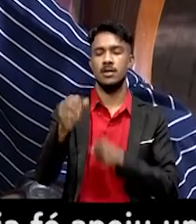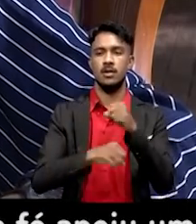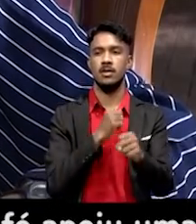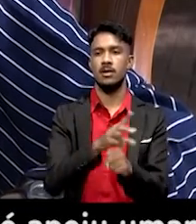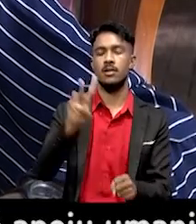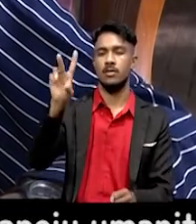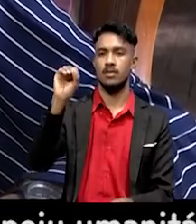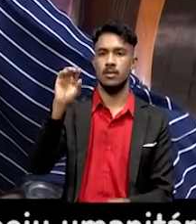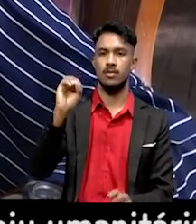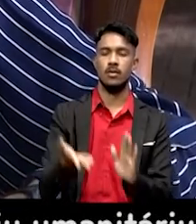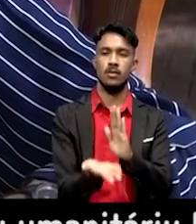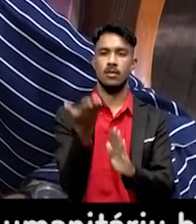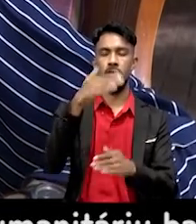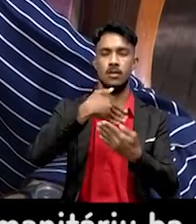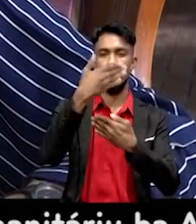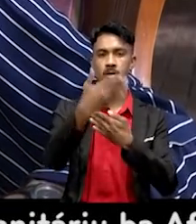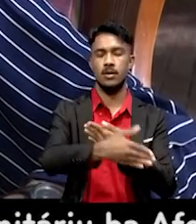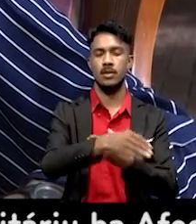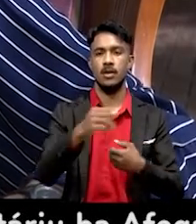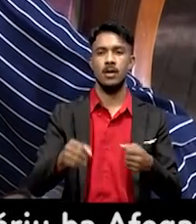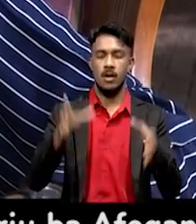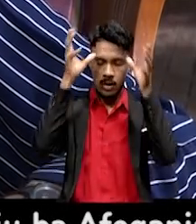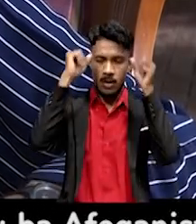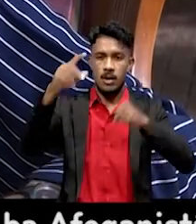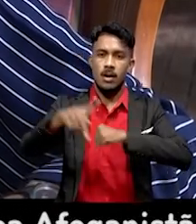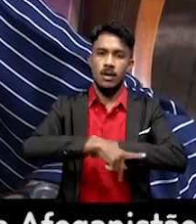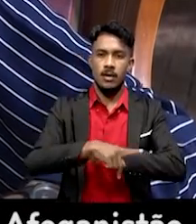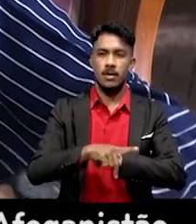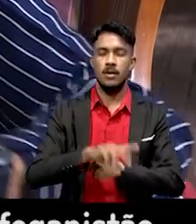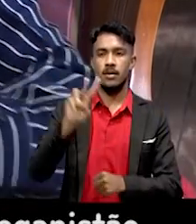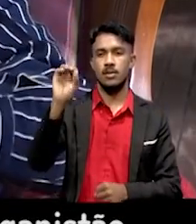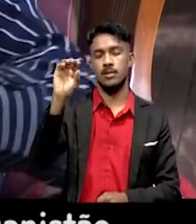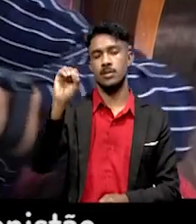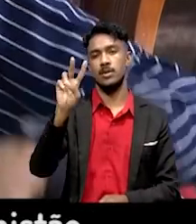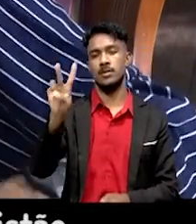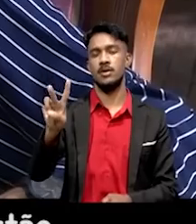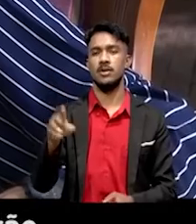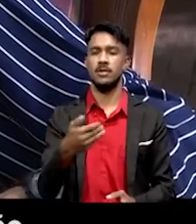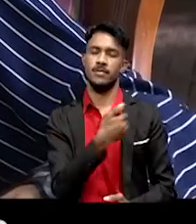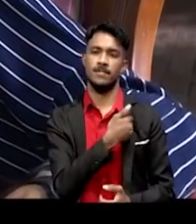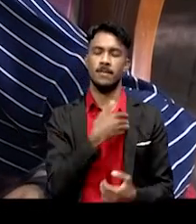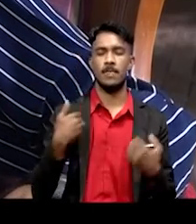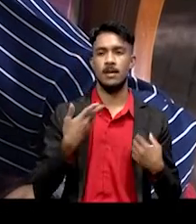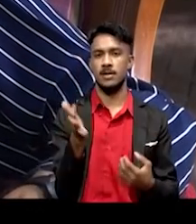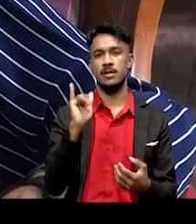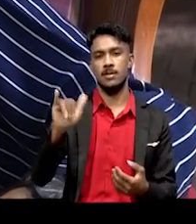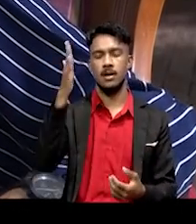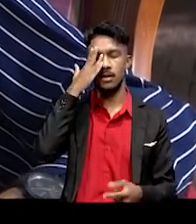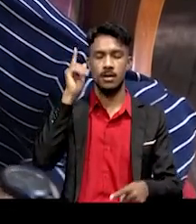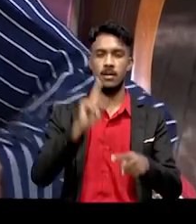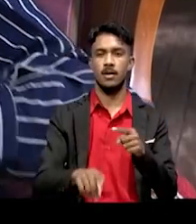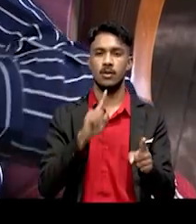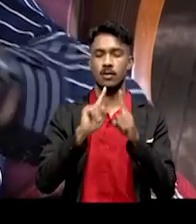ve hau politica 2000 né? E a credibilidade nacional que lá e sira macatene la vele culia fale